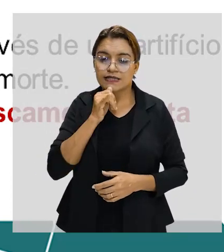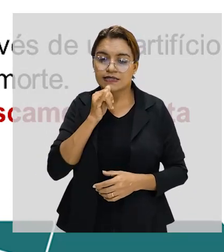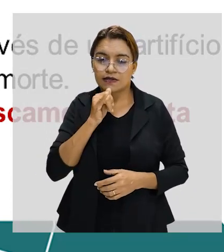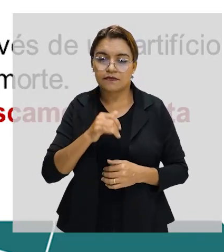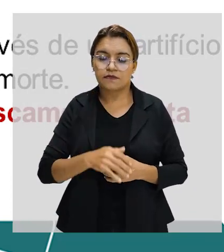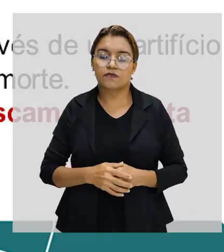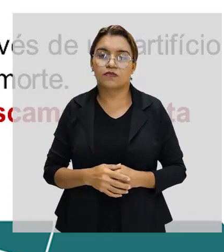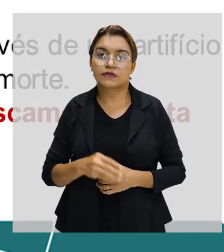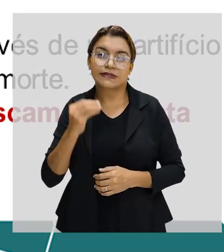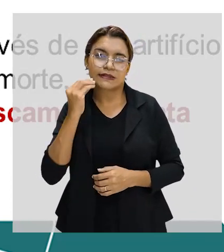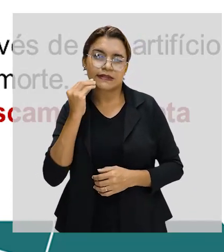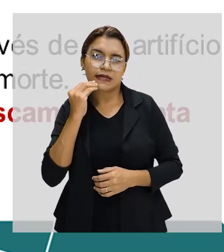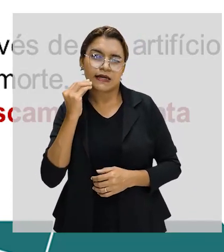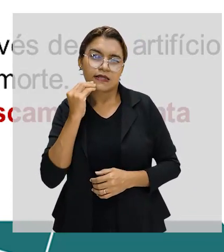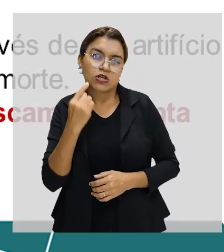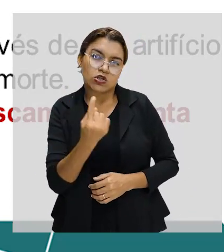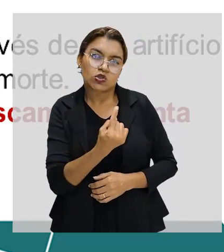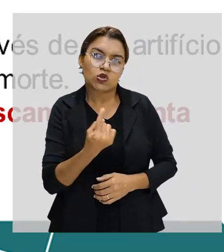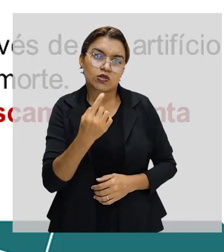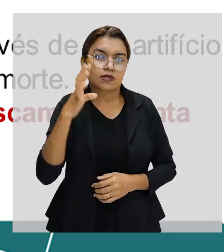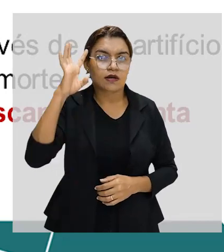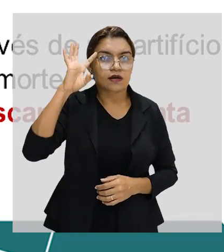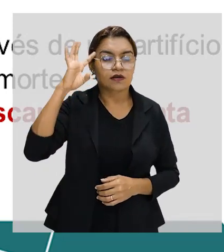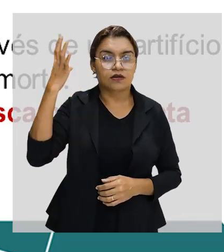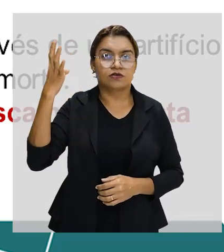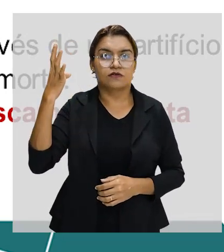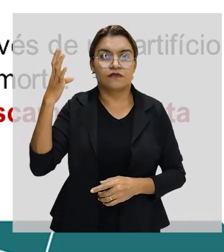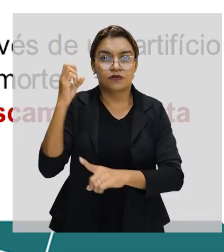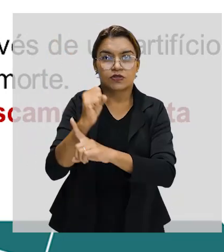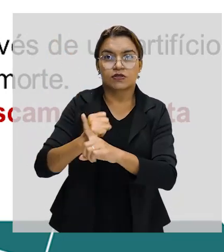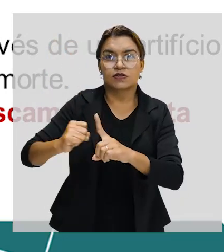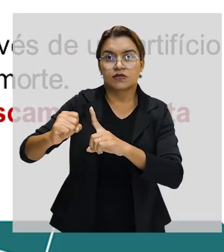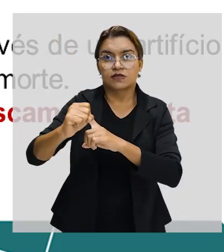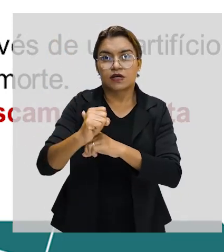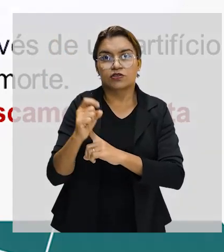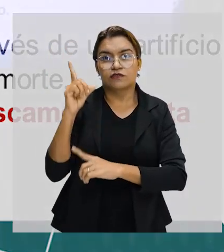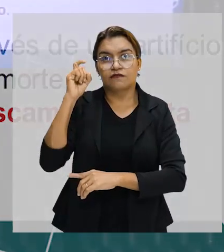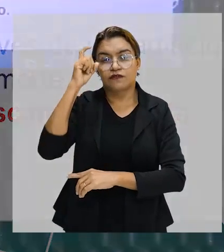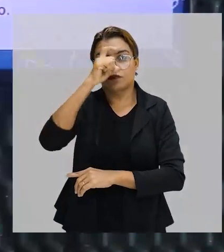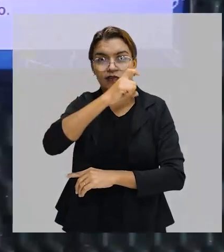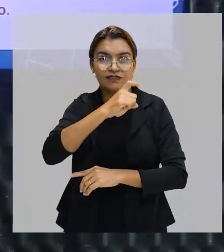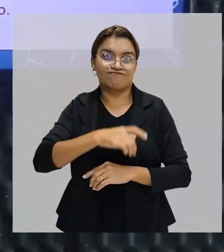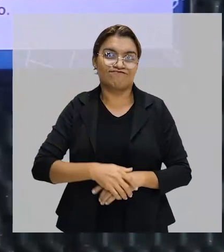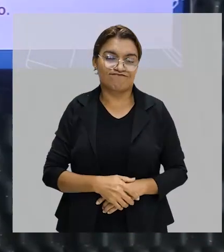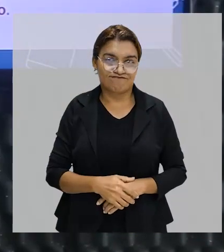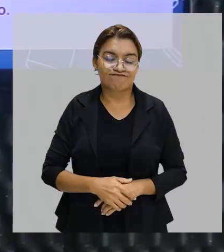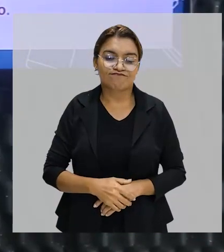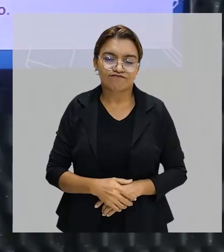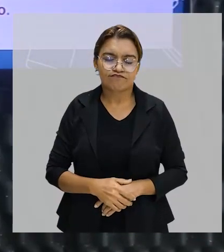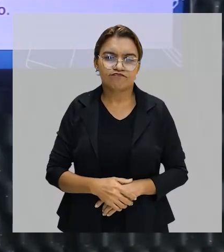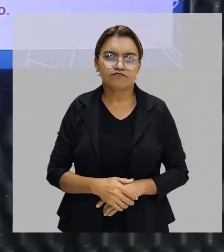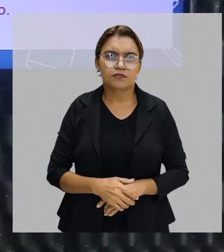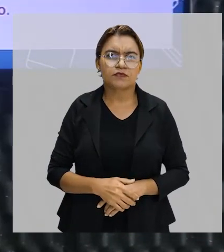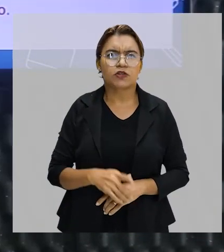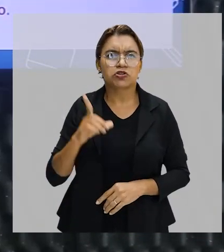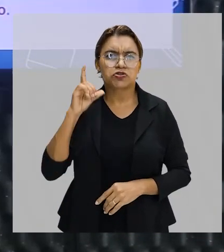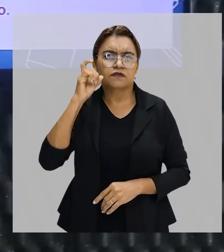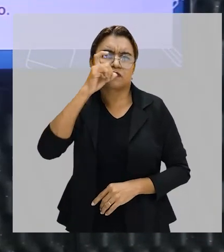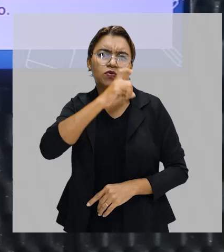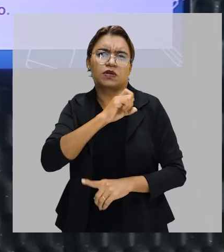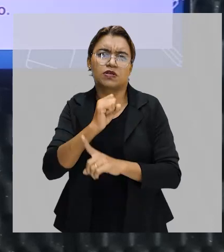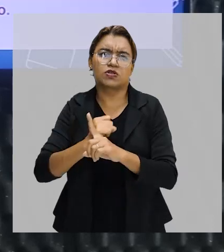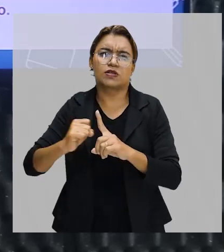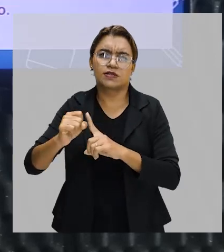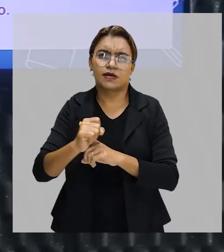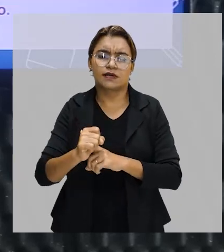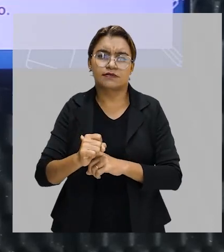quixotescamente tenta resolver sozinho os males sociais de seu tempo. Que males sociais são esses?